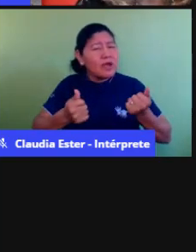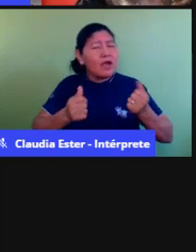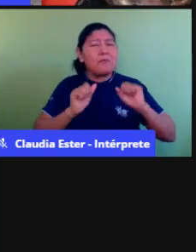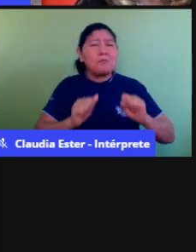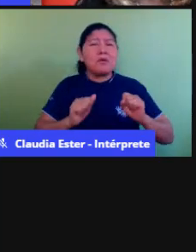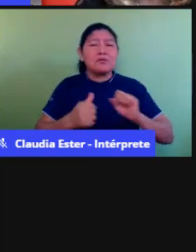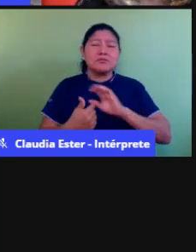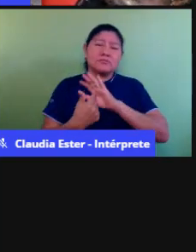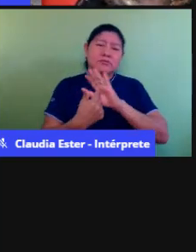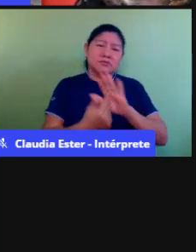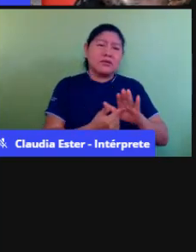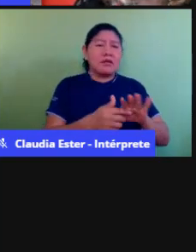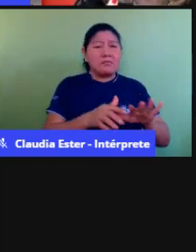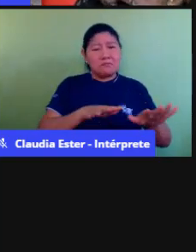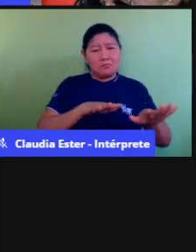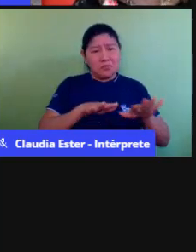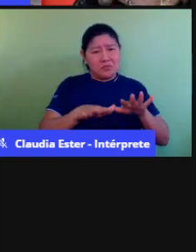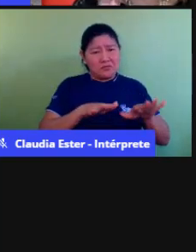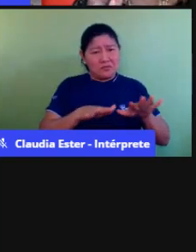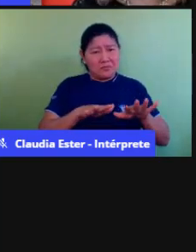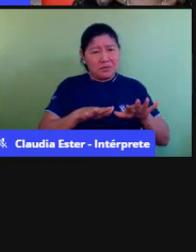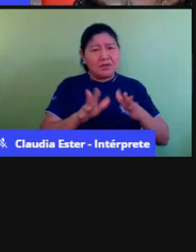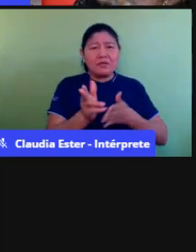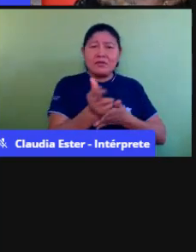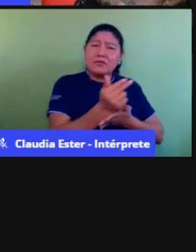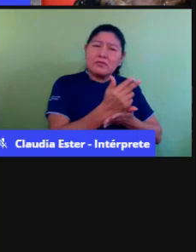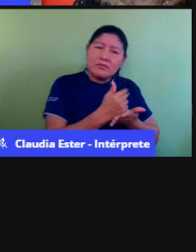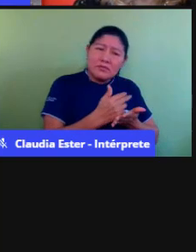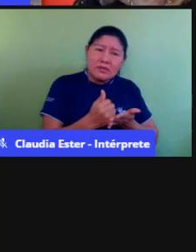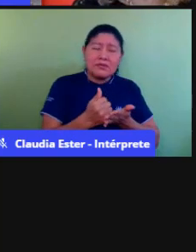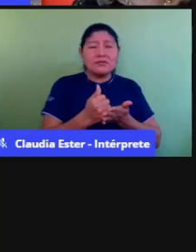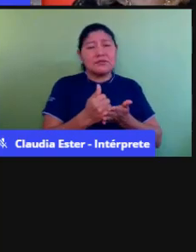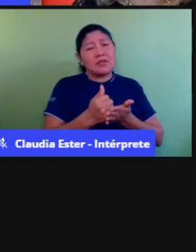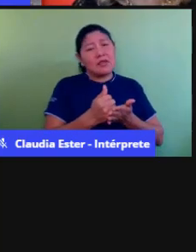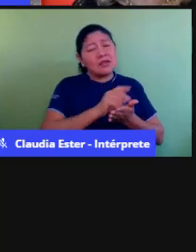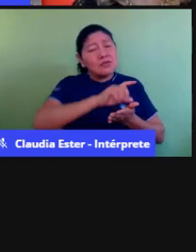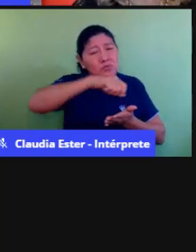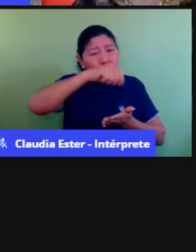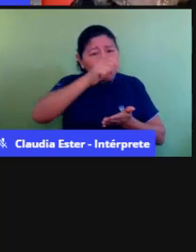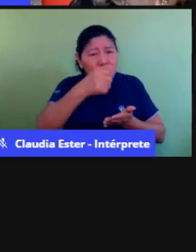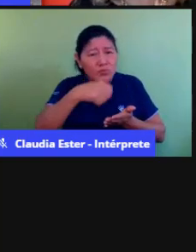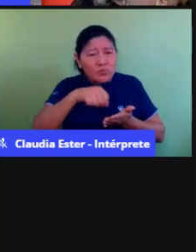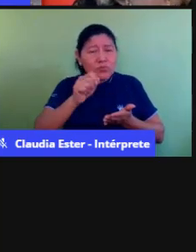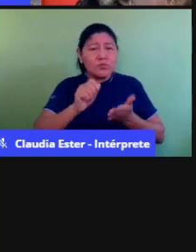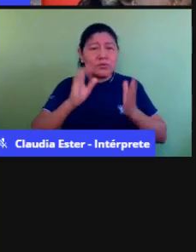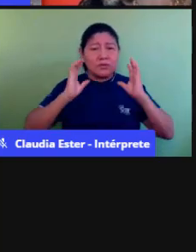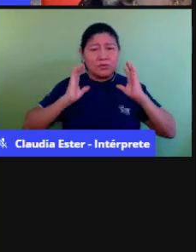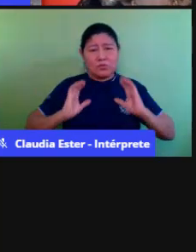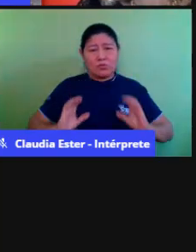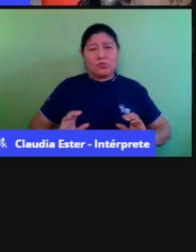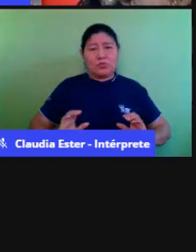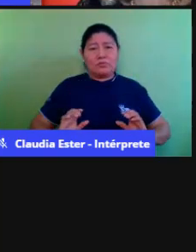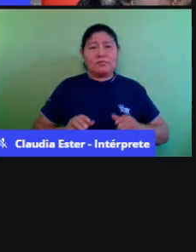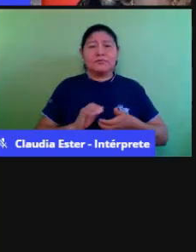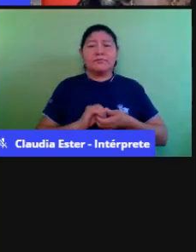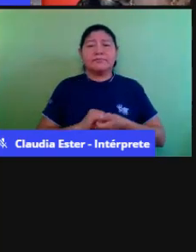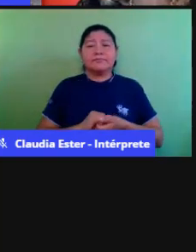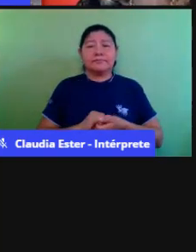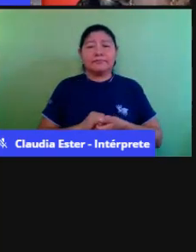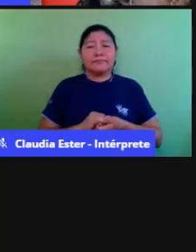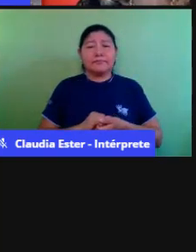movimento, traços, sons, cores e formas. Enfim, é isso. Pode passar?